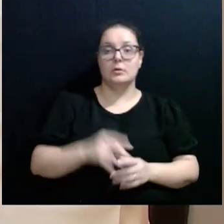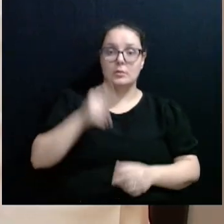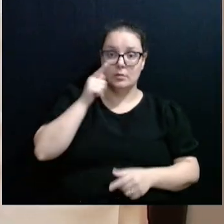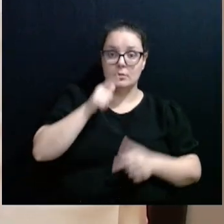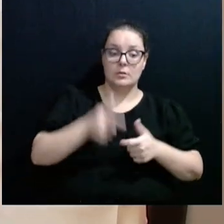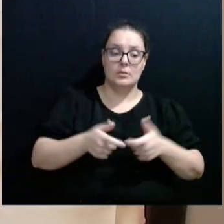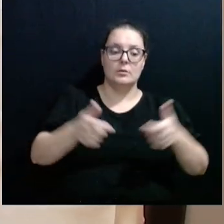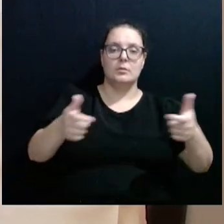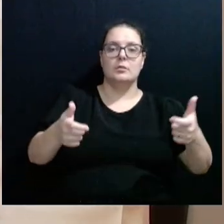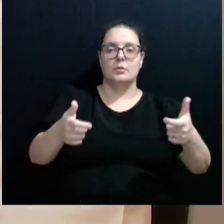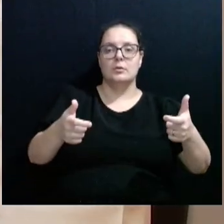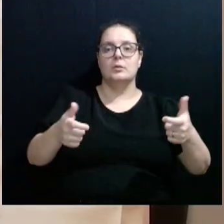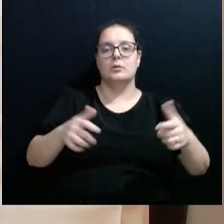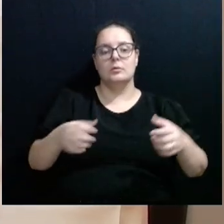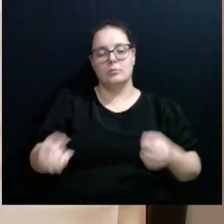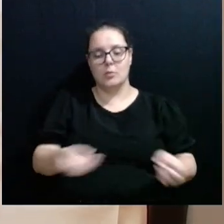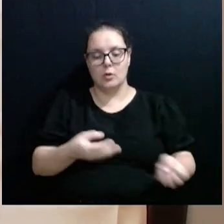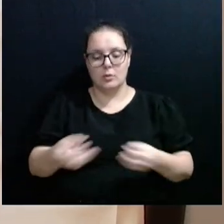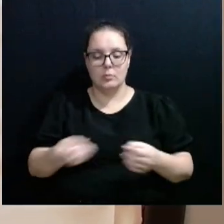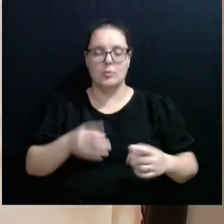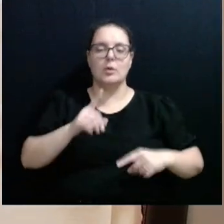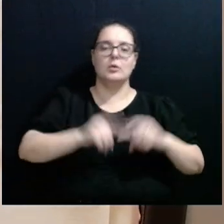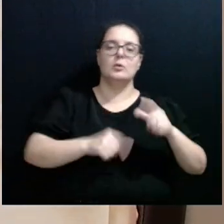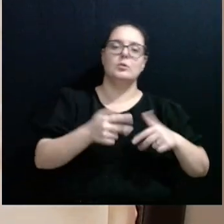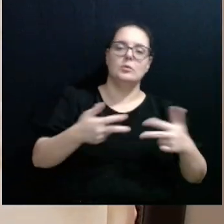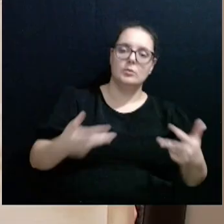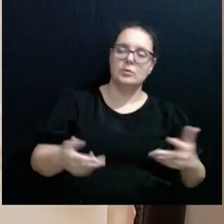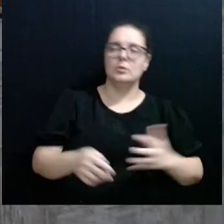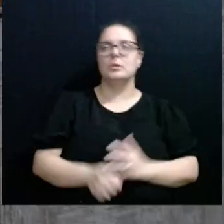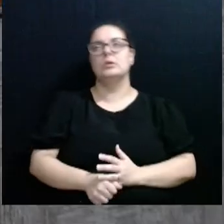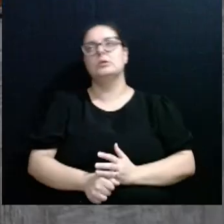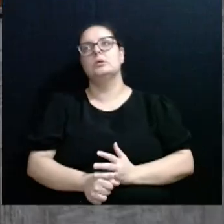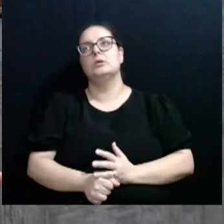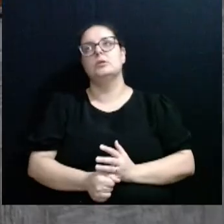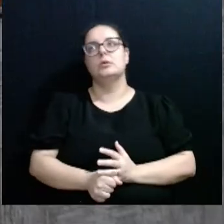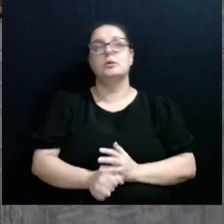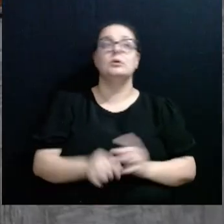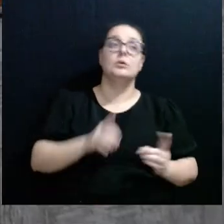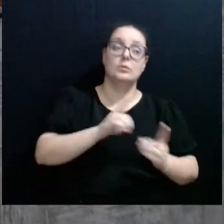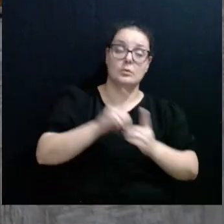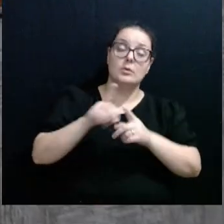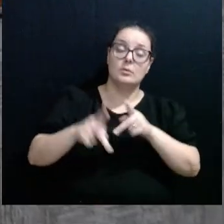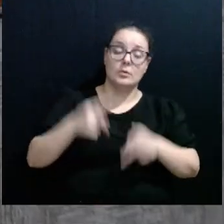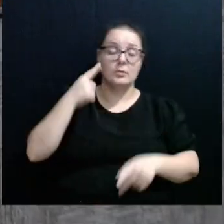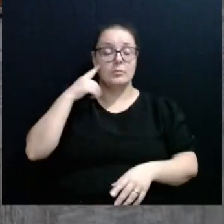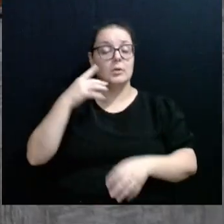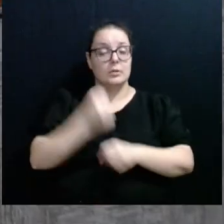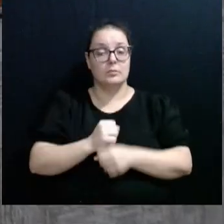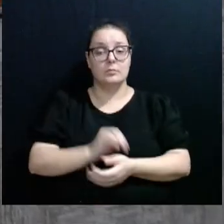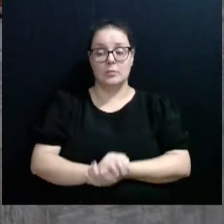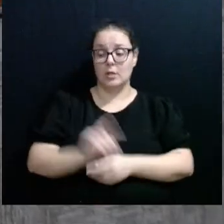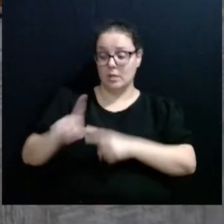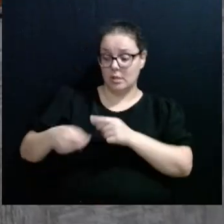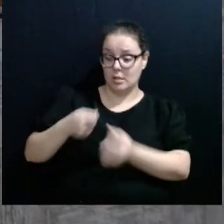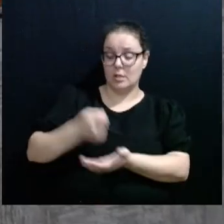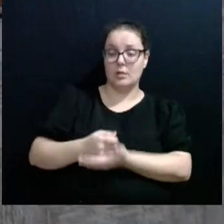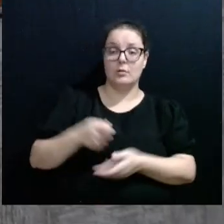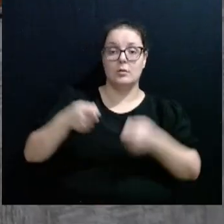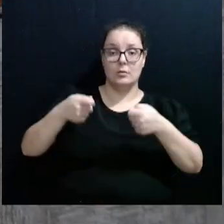modernidade no seu equipamento e no atendimento à população em geral. As emendas impositivas correspondem